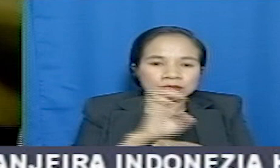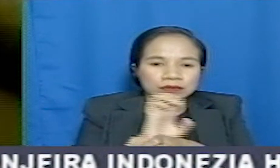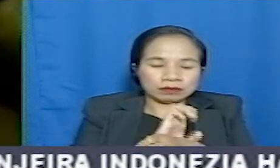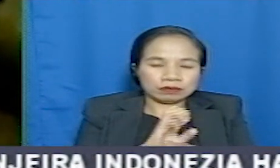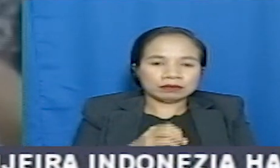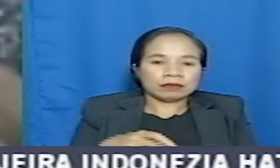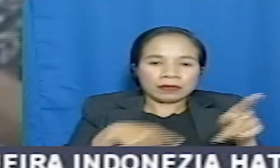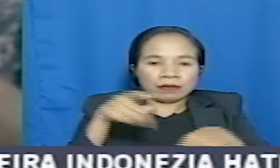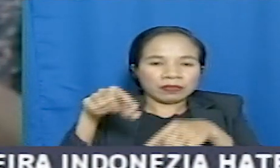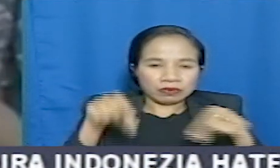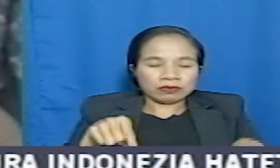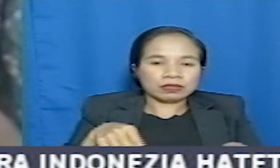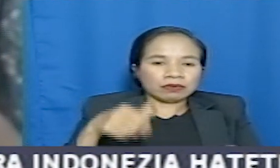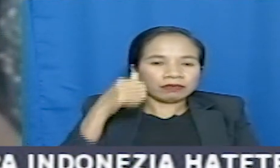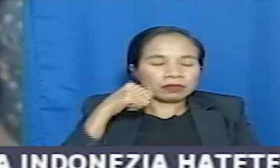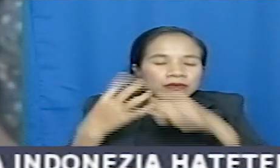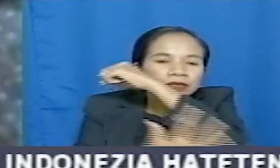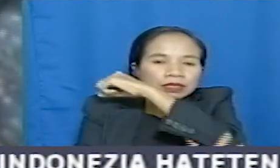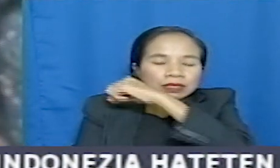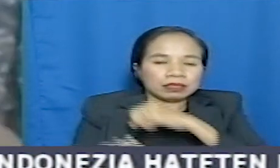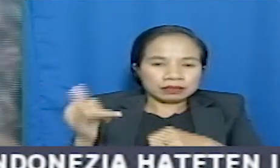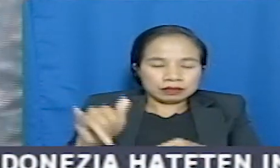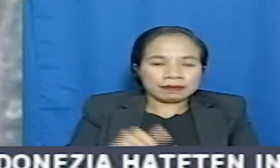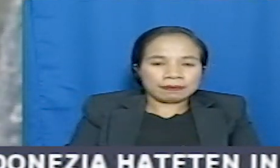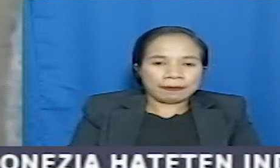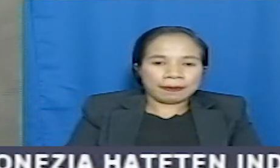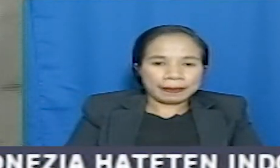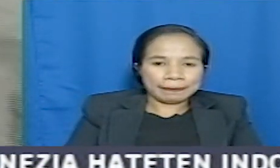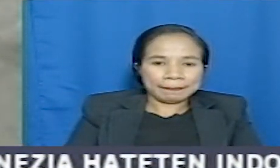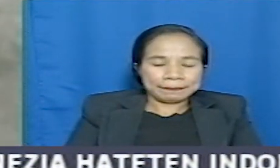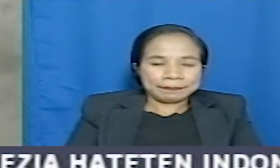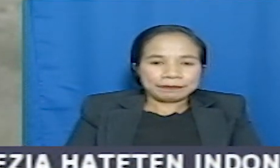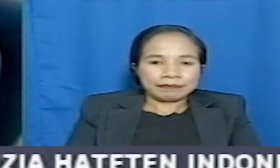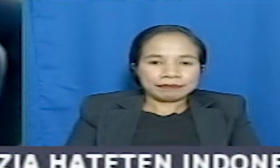a deficiência no Faluxira. O município Aileu, Tomé Fernandes, RTTL.